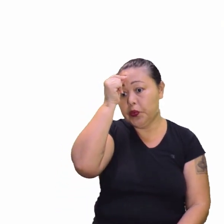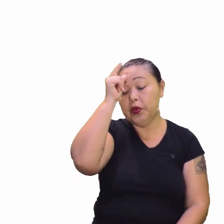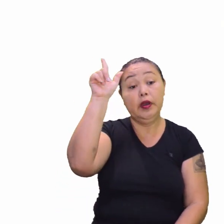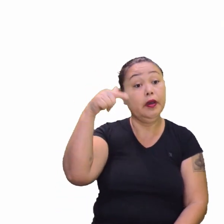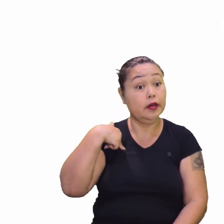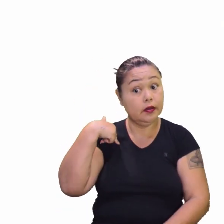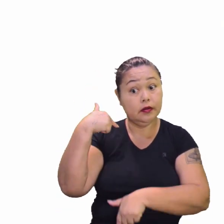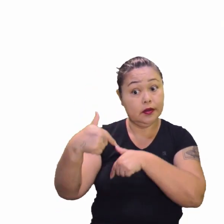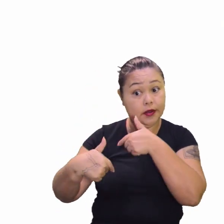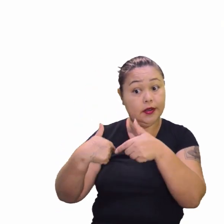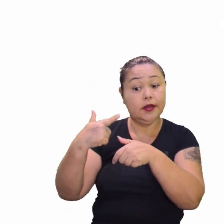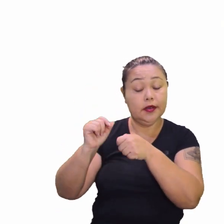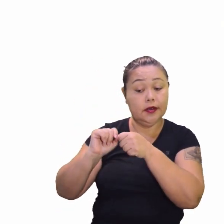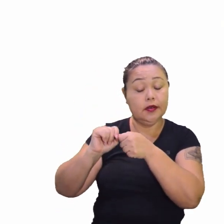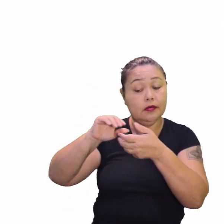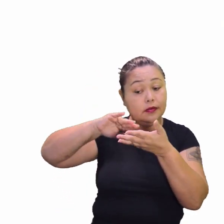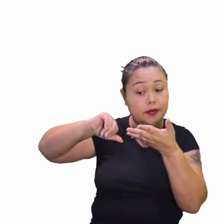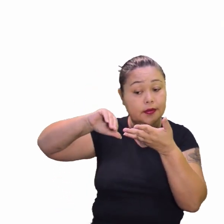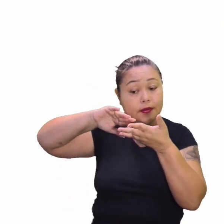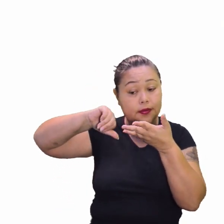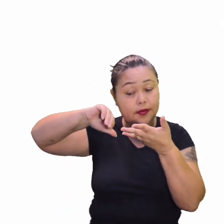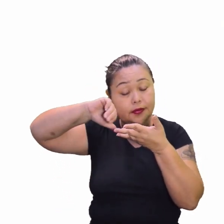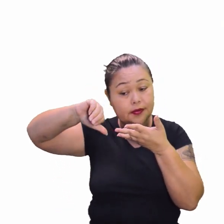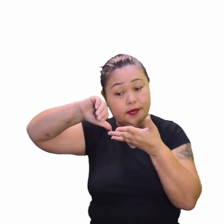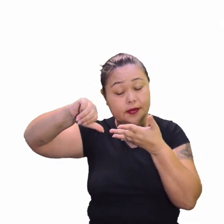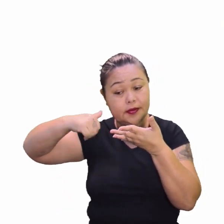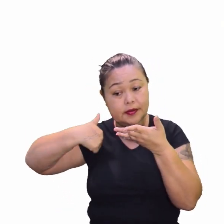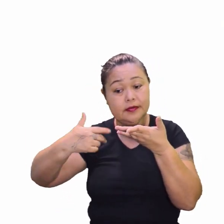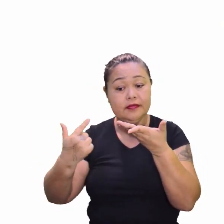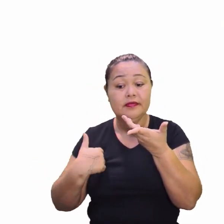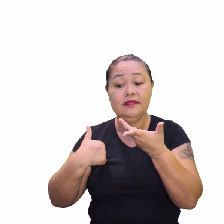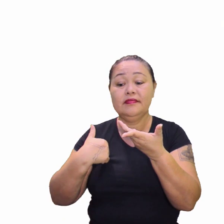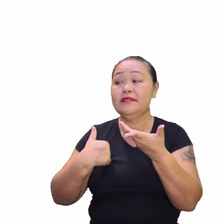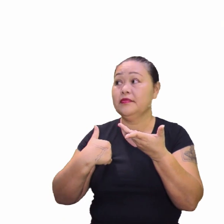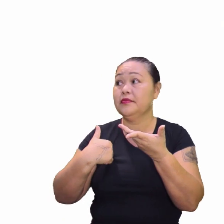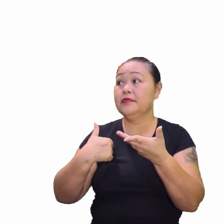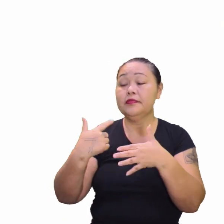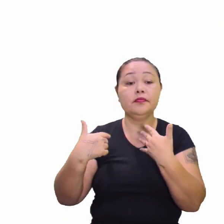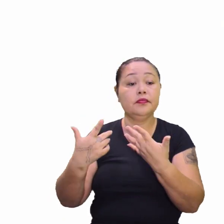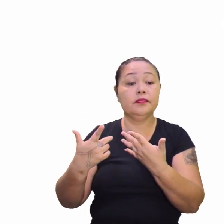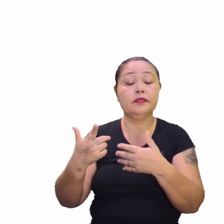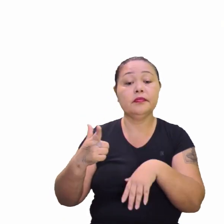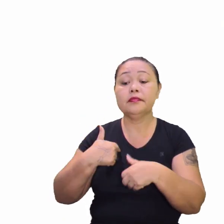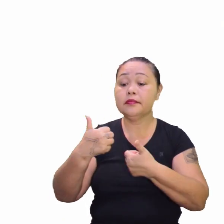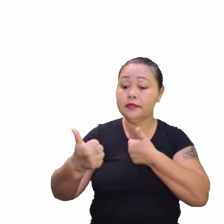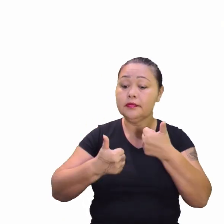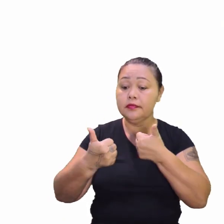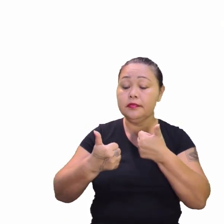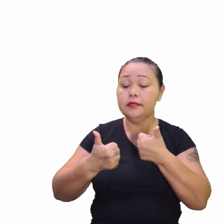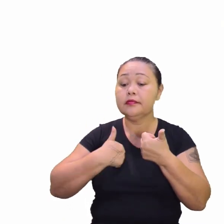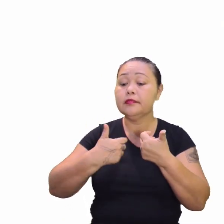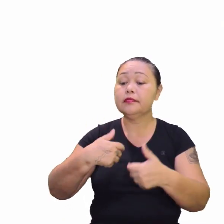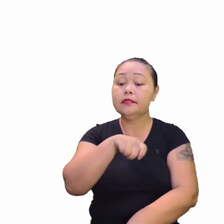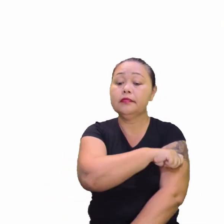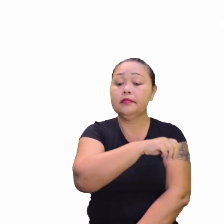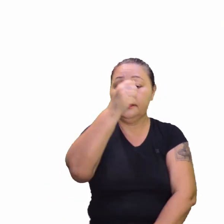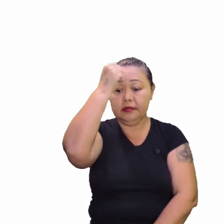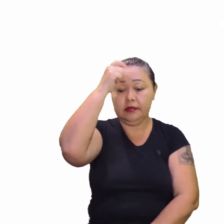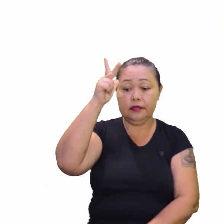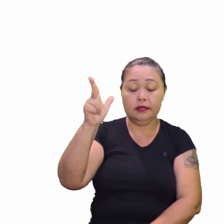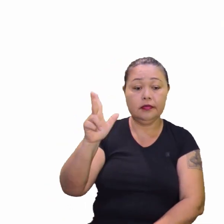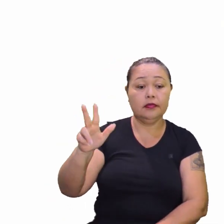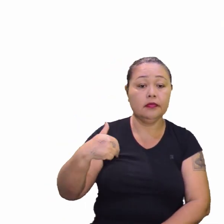pouquinho de trabalho, né? Mas porque aí a eliminação não deu de matar tantas questões, né? Isso mesmo. Mas beleza, o aluno ficou esperto. Como é